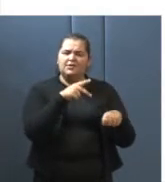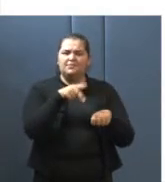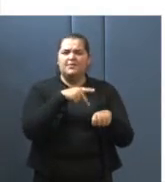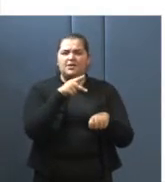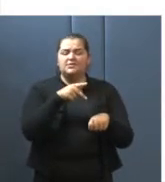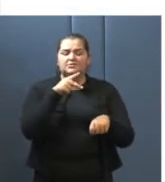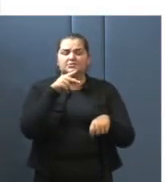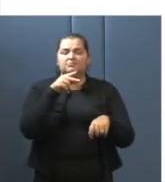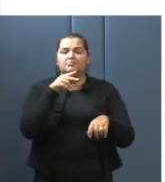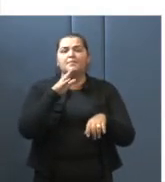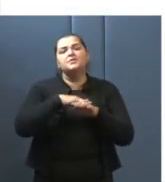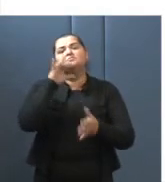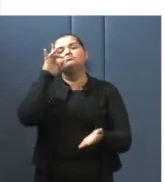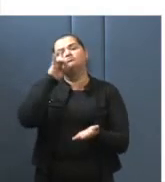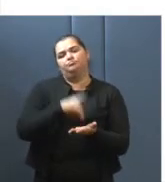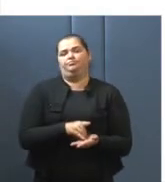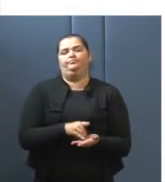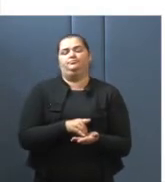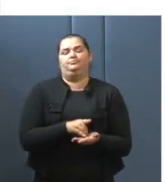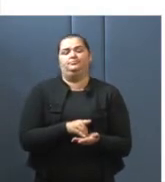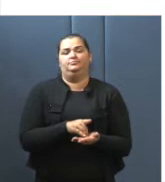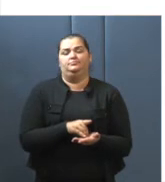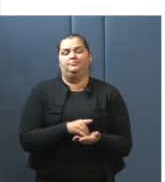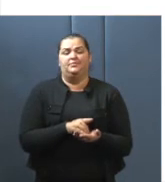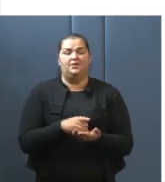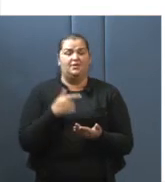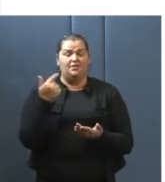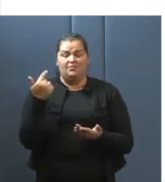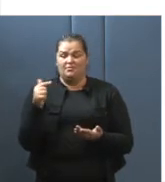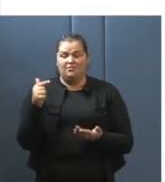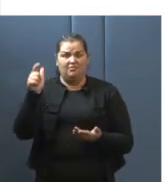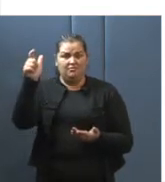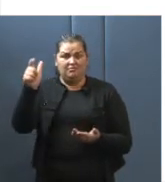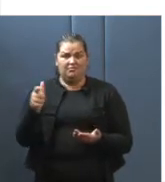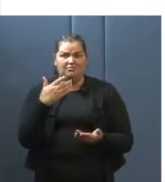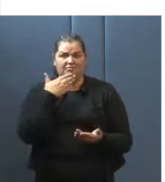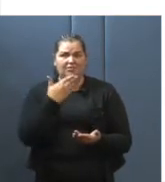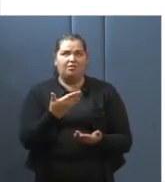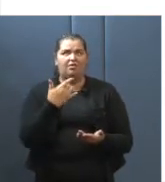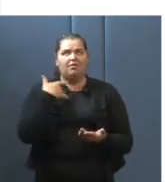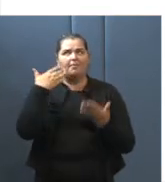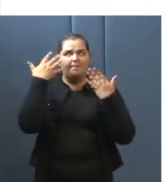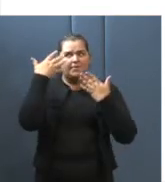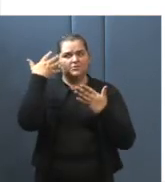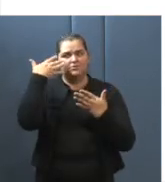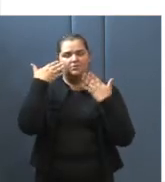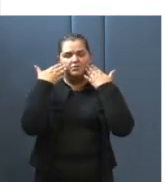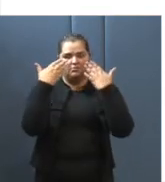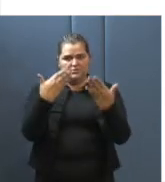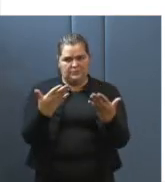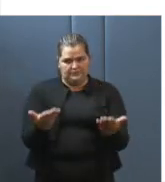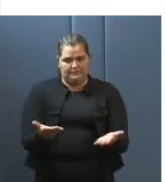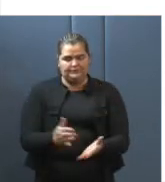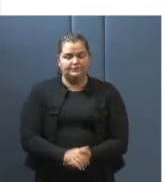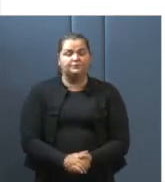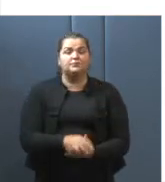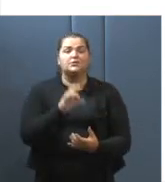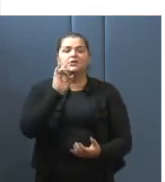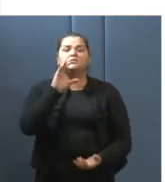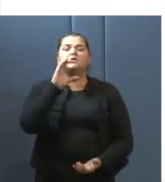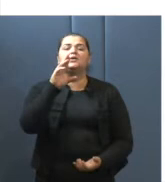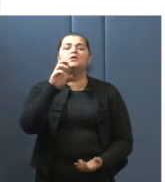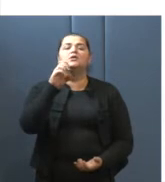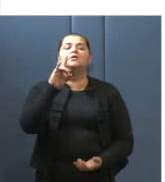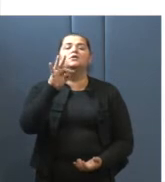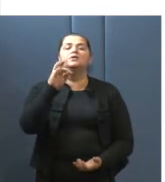mais efetivo, de forma que não será nem objeto dessa nossa apresentação. Trataremos apenas dos créditos que